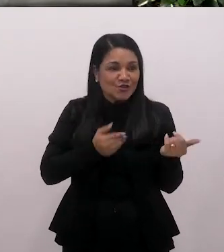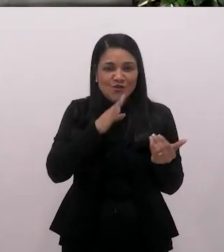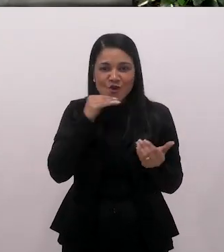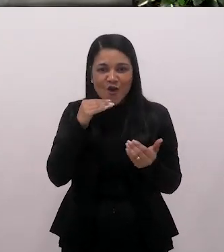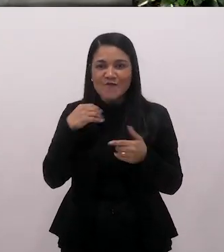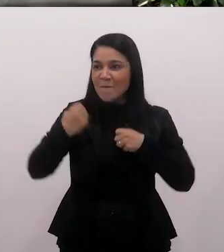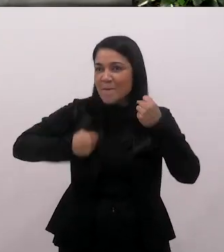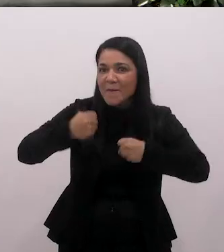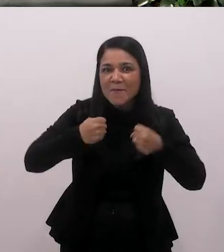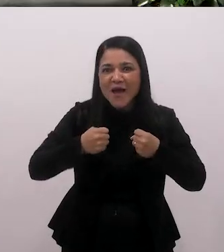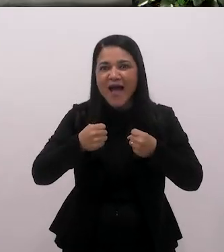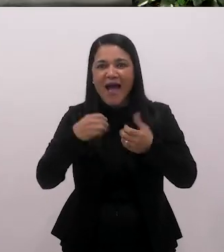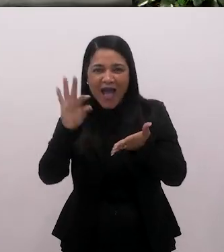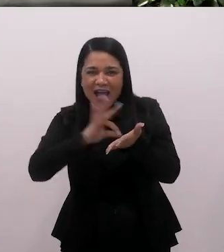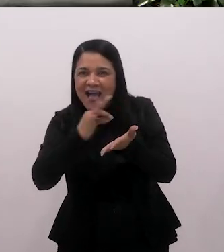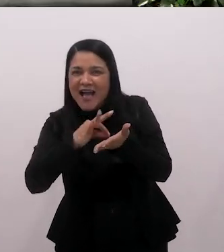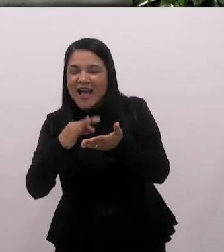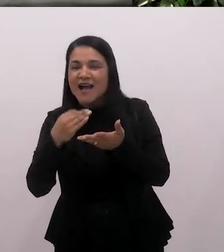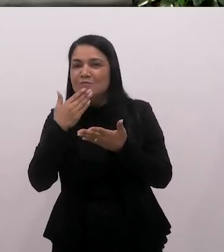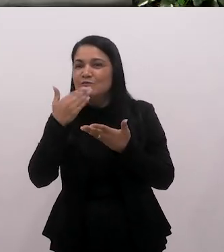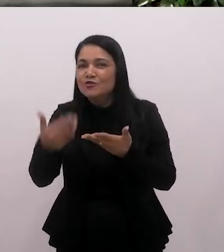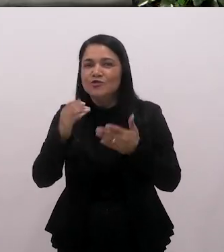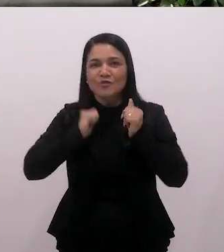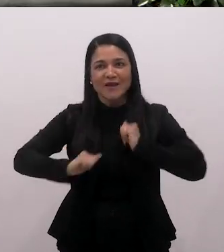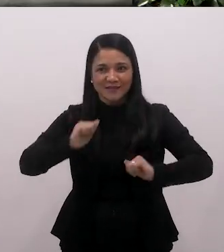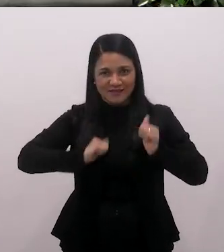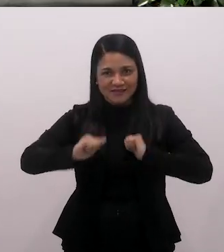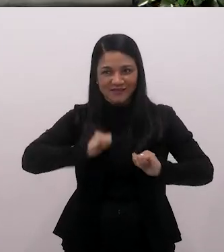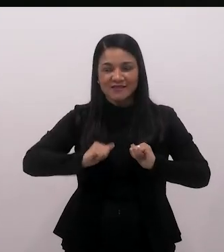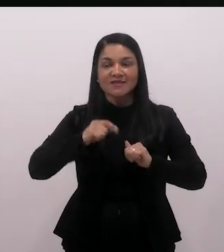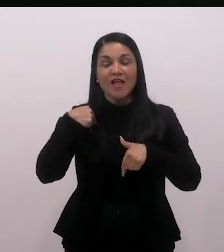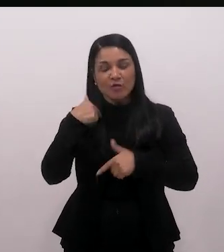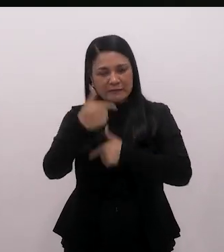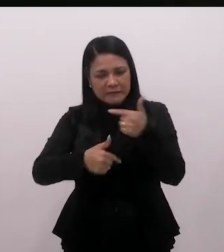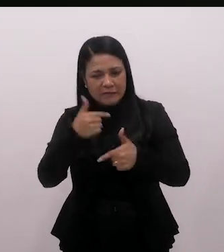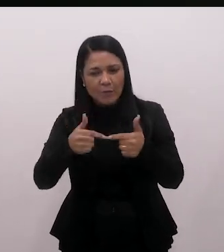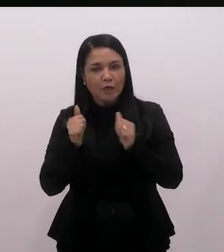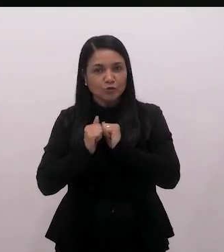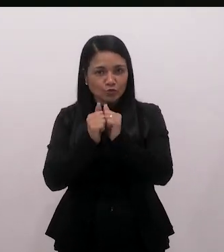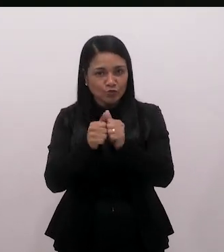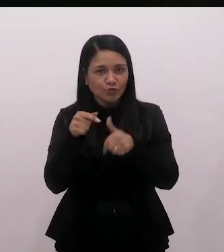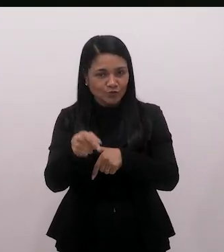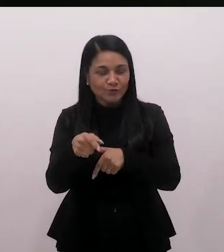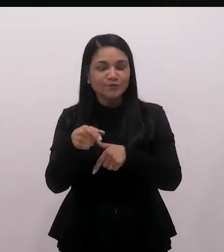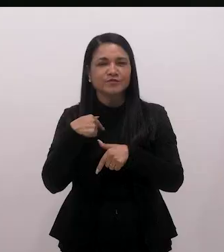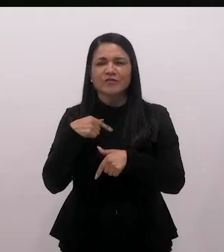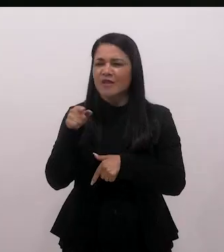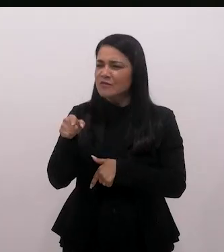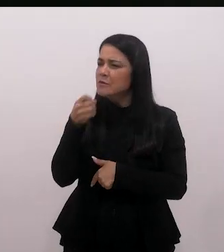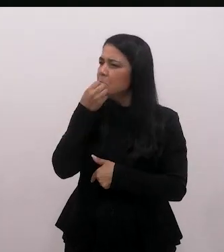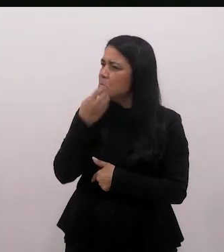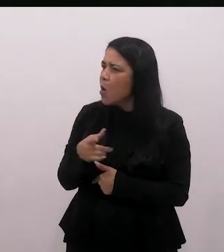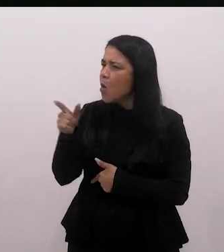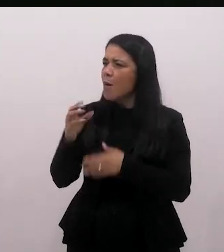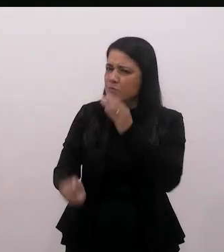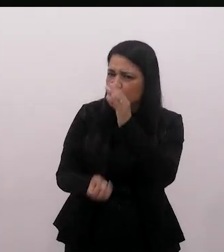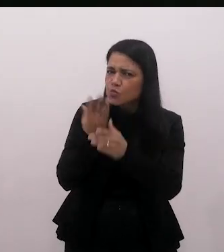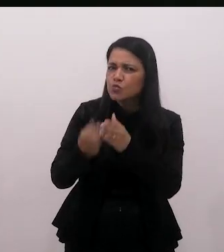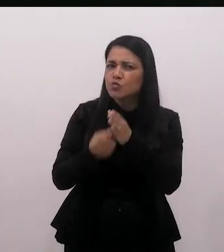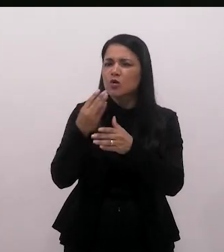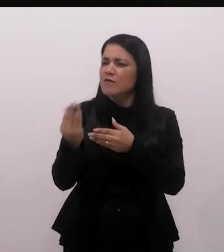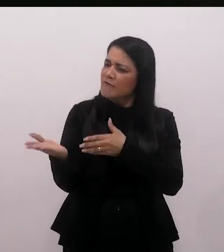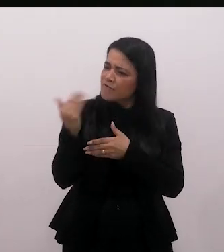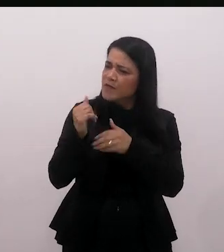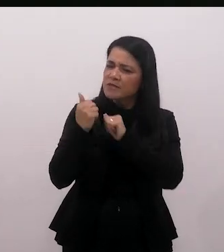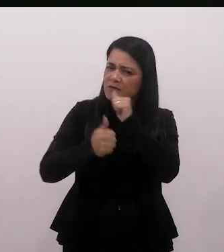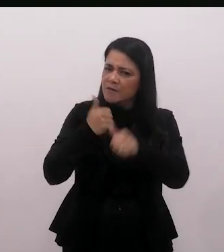garotada toda correndo atrás deles, era muito legal. E então eu fazia esse trabalho e eles sempre diziam, ai nossa, você é tão boa produtora,